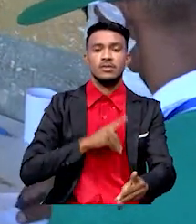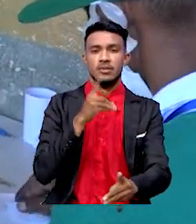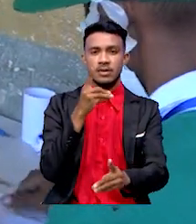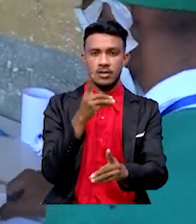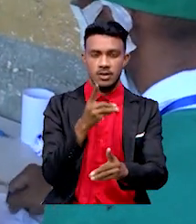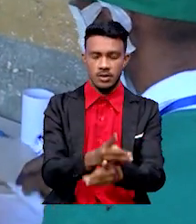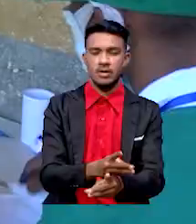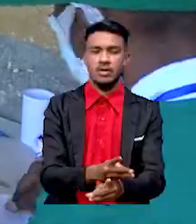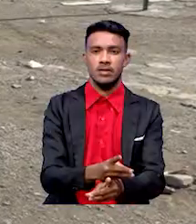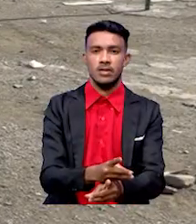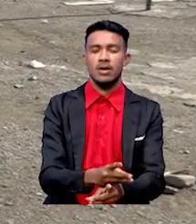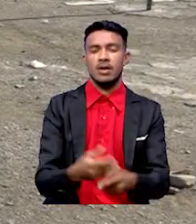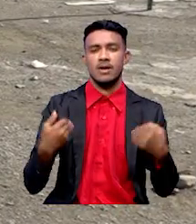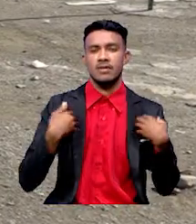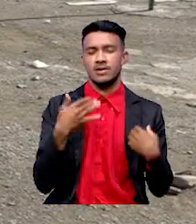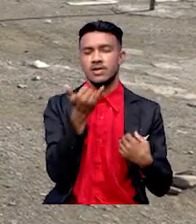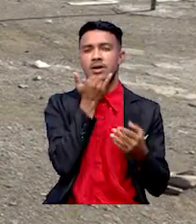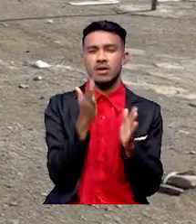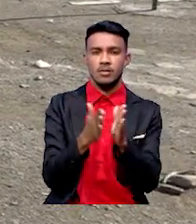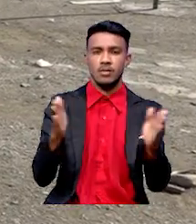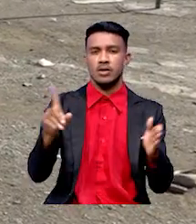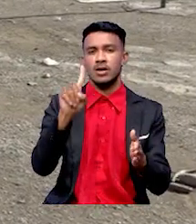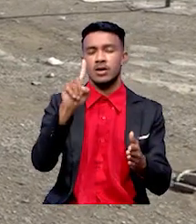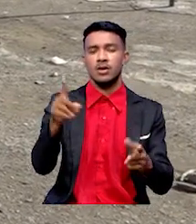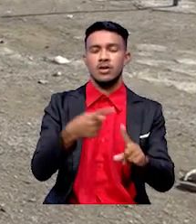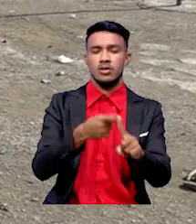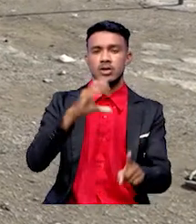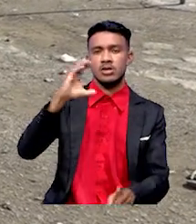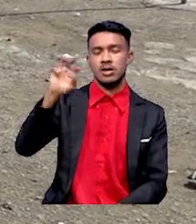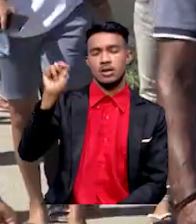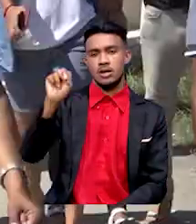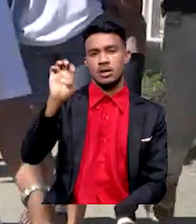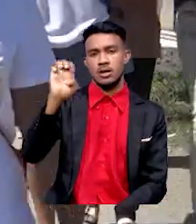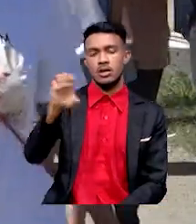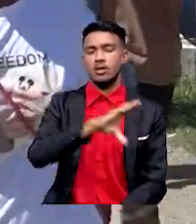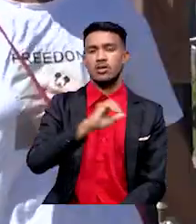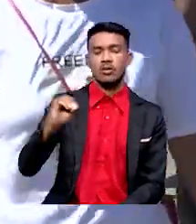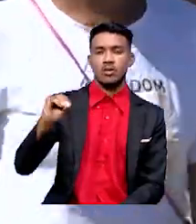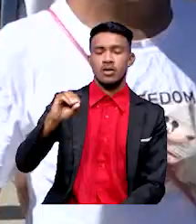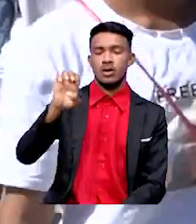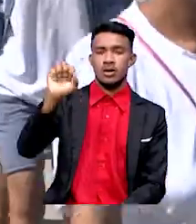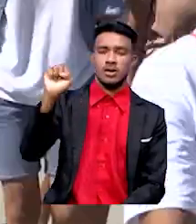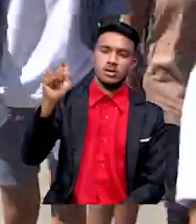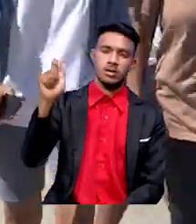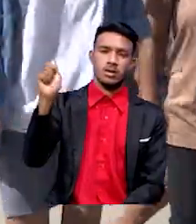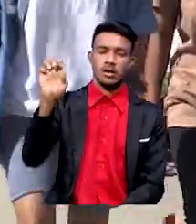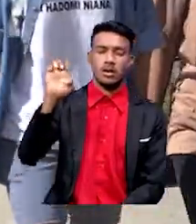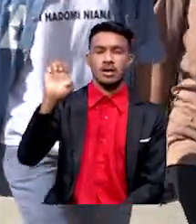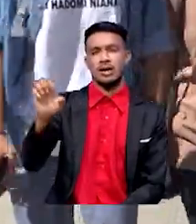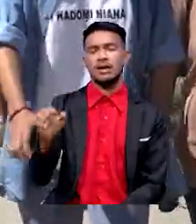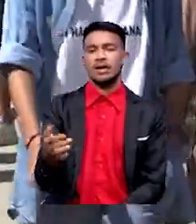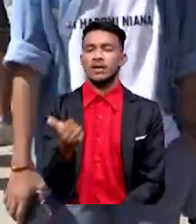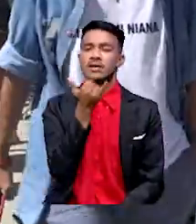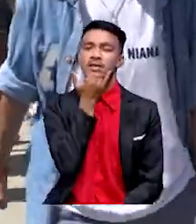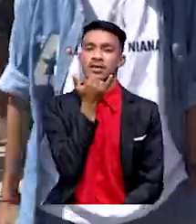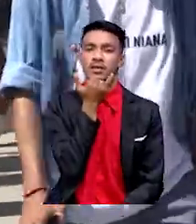hamosutan, lapso botida. Hoje, se né, não está. Né, a todos catacira incapacidade para tu exercer